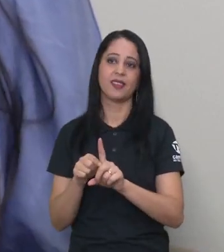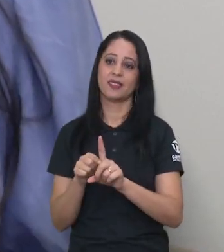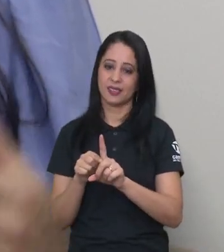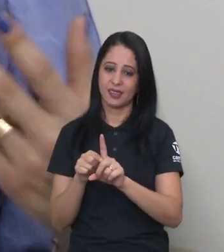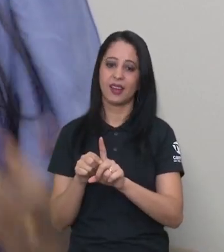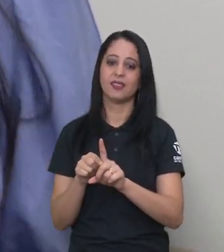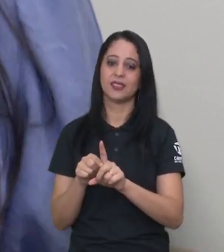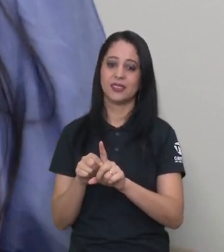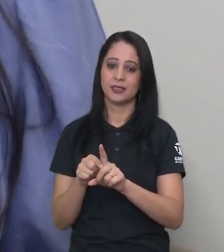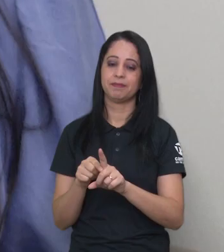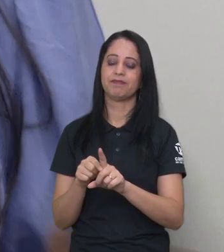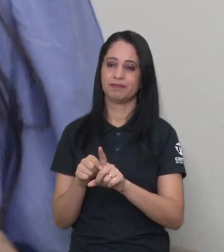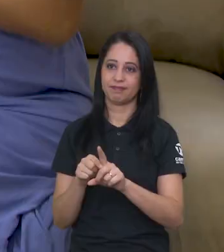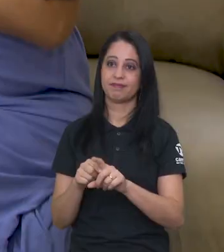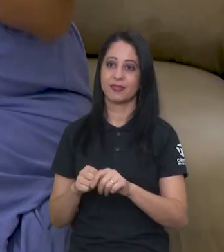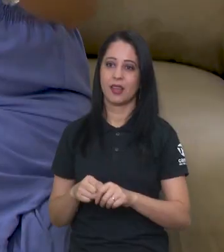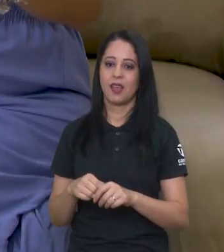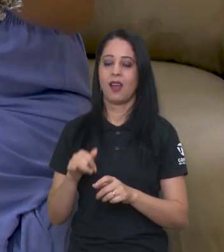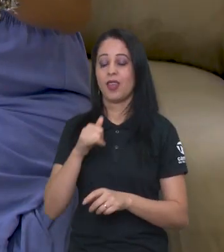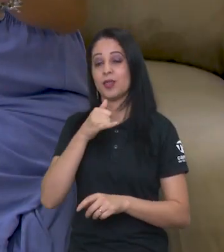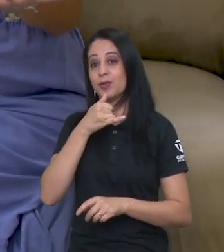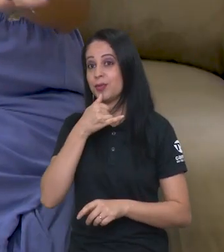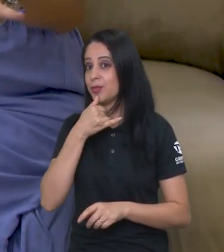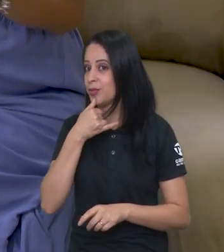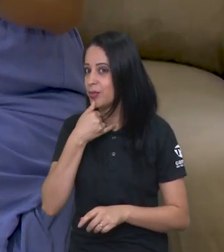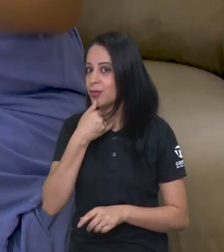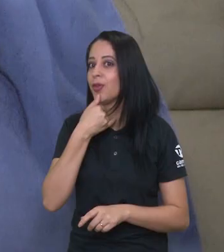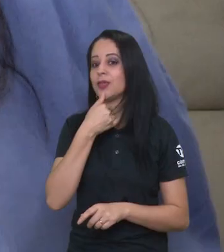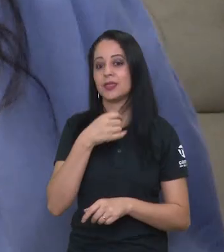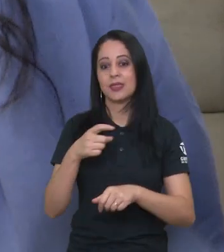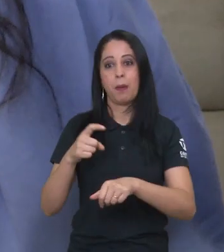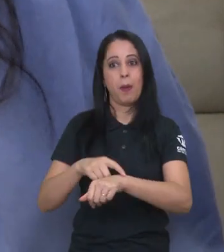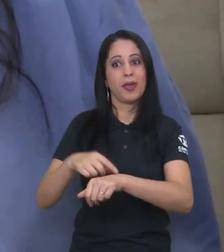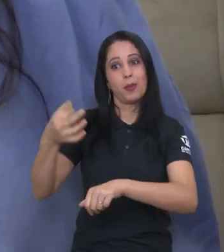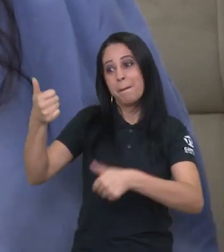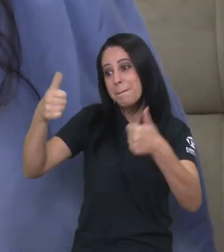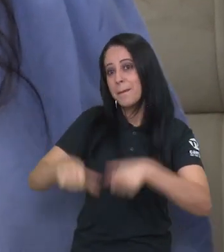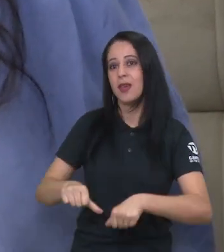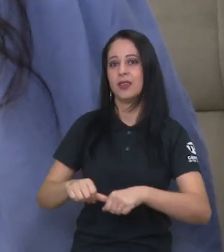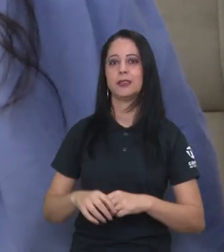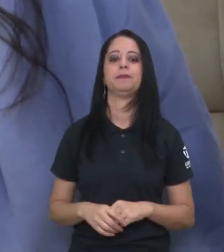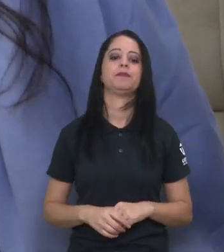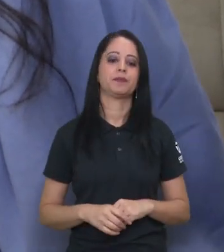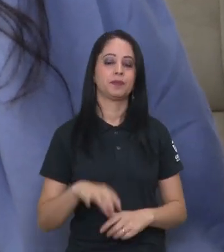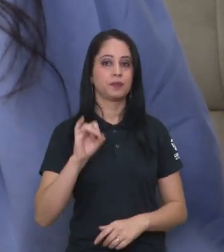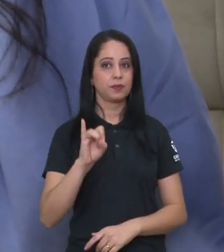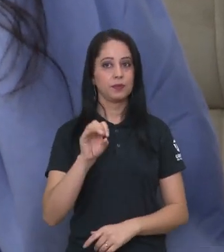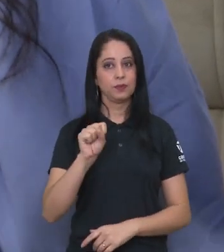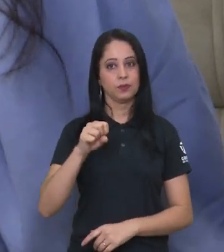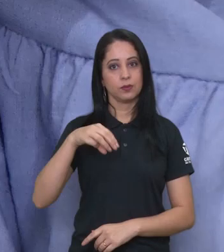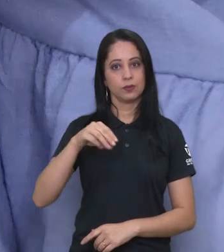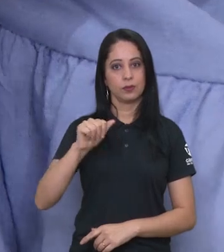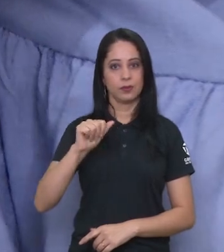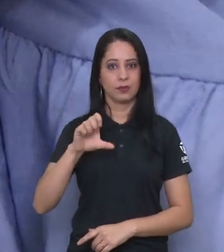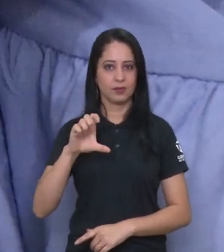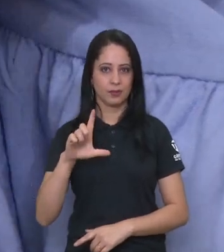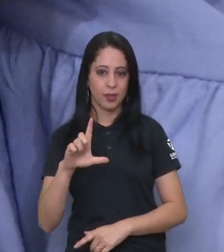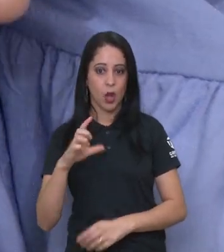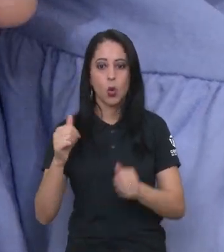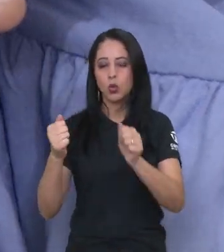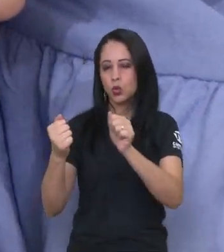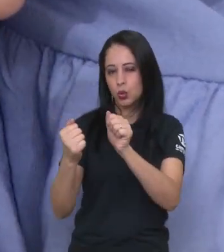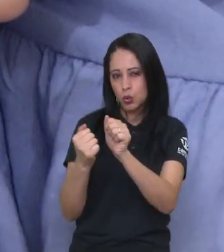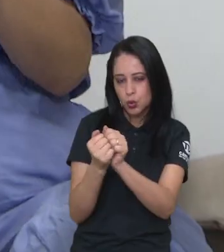o teste, daí o teste vinha negativo. Esses eram os piores momentos. O Ismael, que participou de todo o processo junto